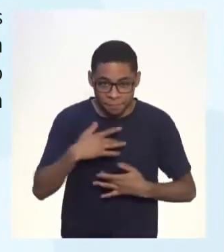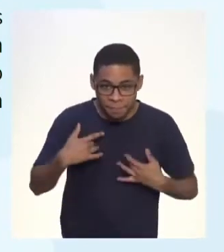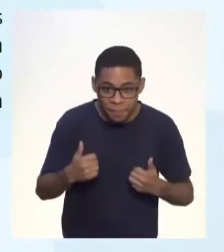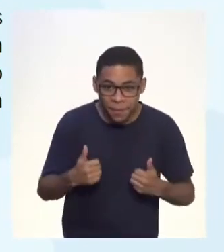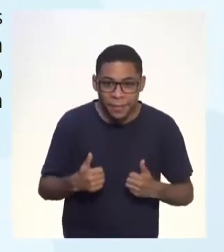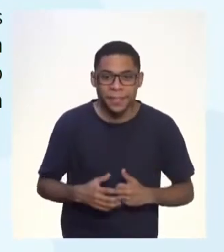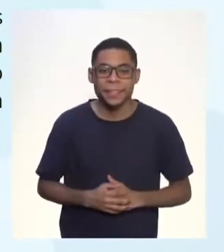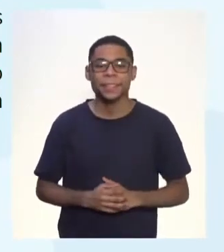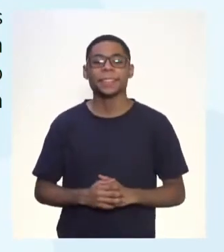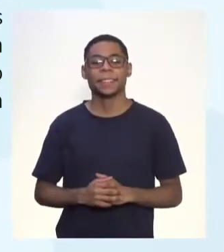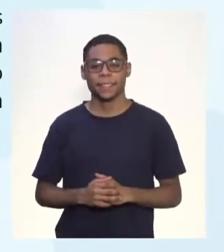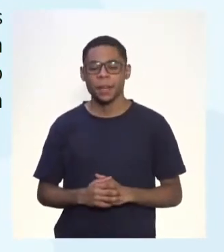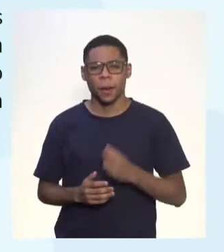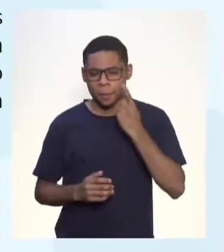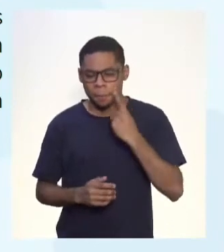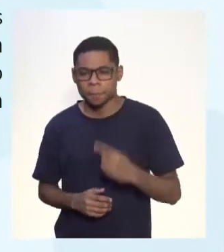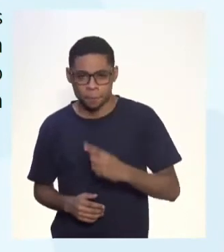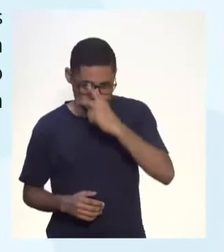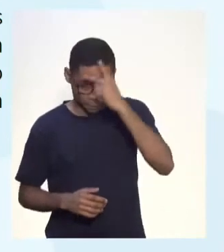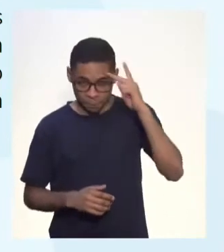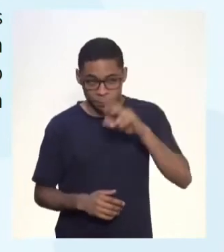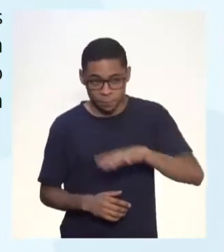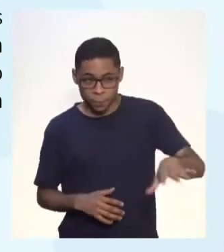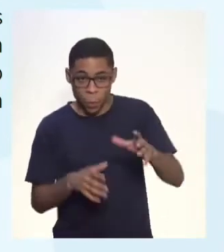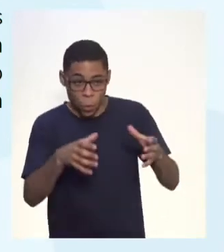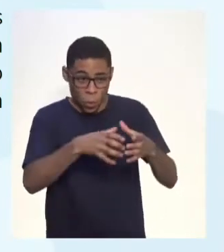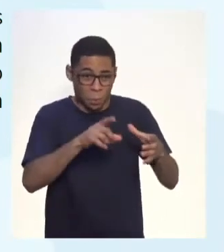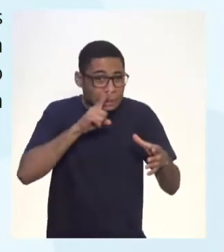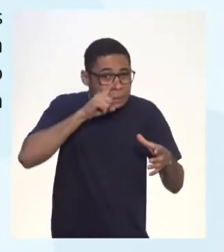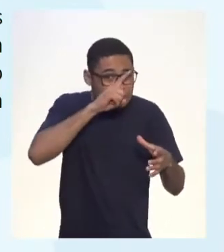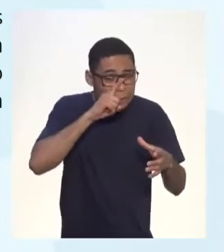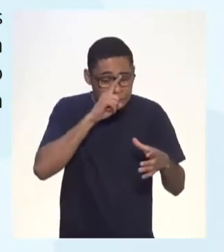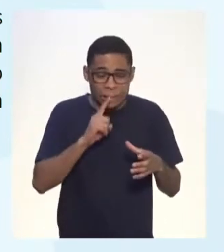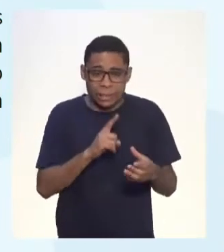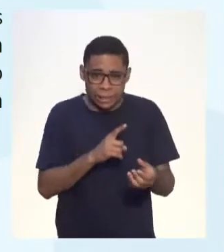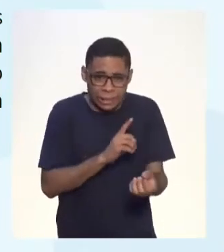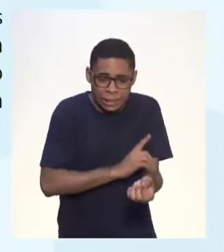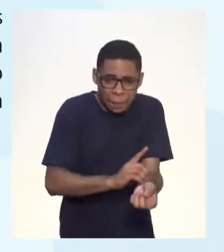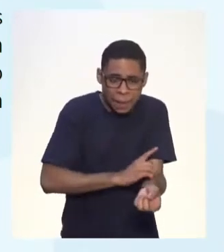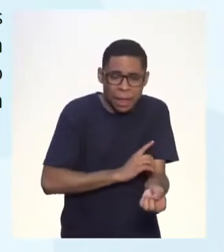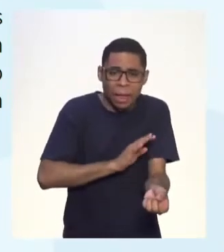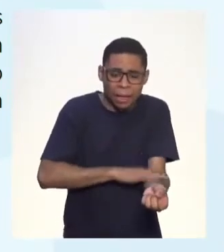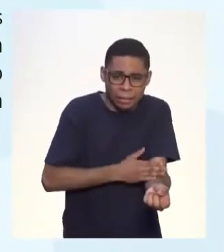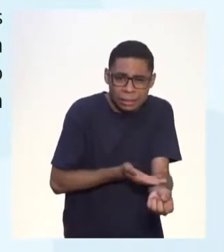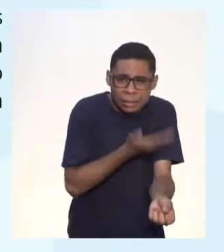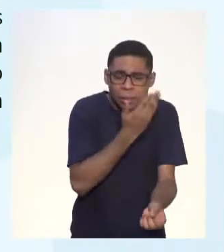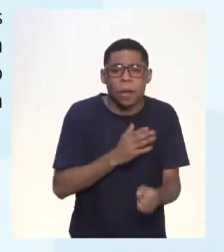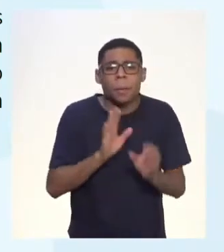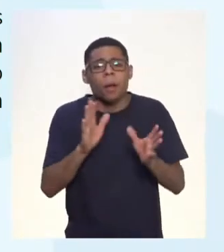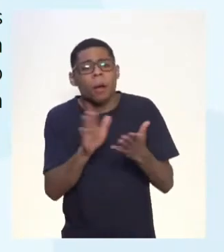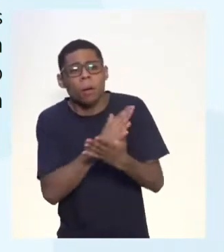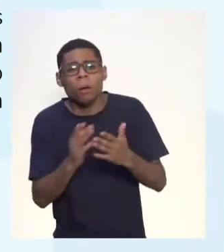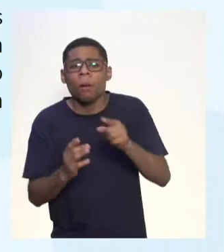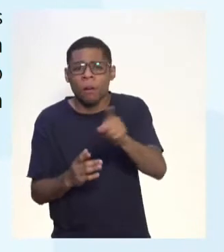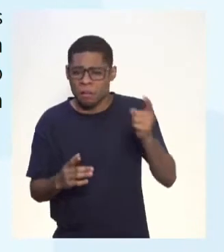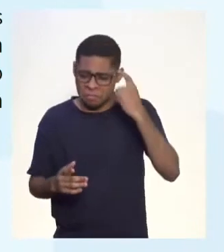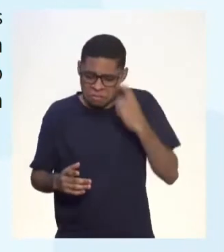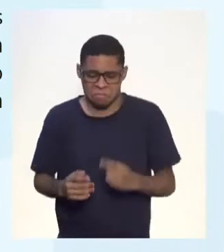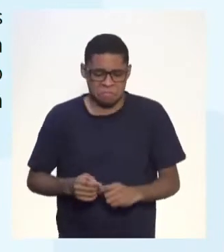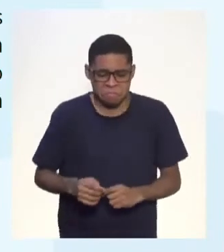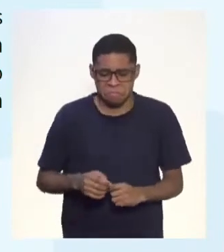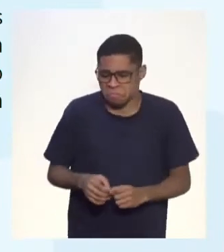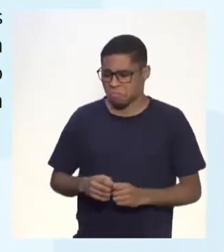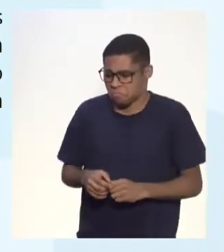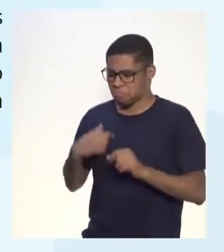Olha, dentre as pessoas que fazem parte do grupo de risco, há algumas que não têm se preocupado tanto com o isolamento e os perigos do